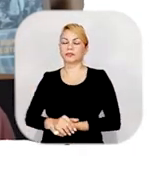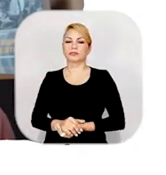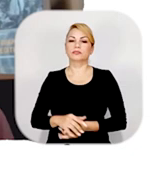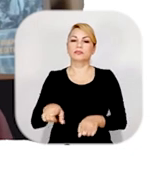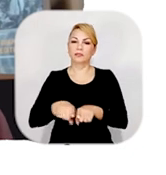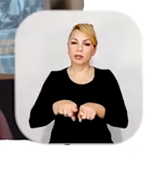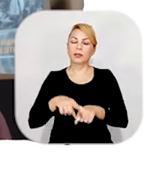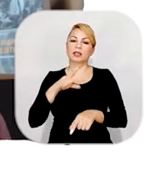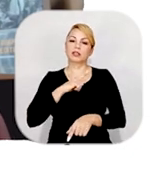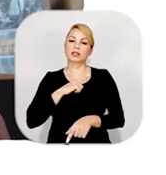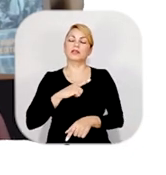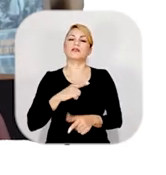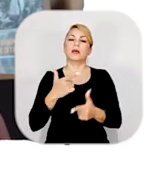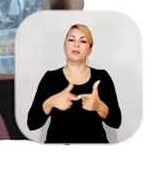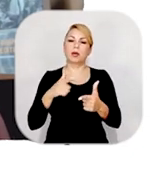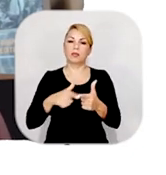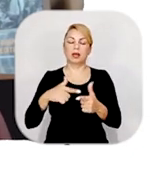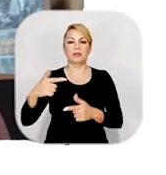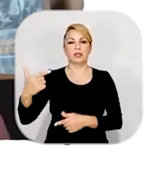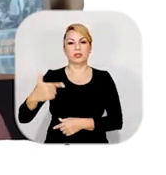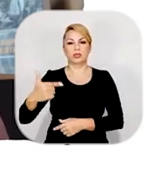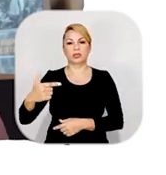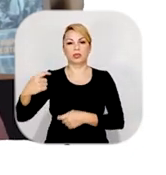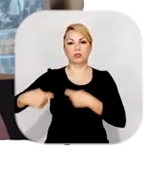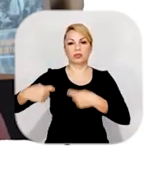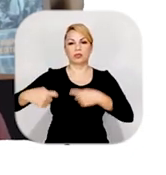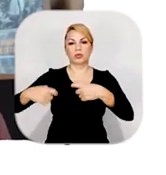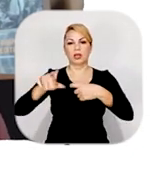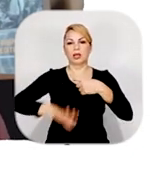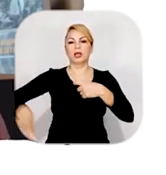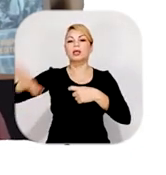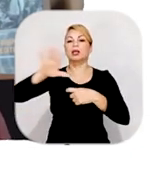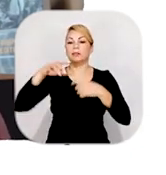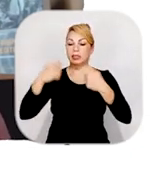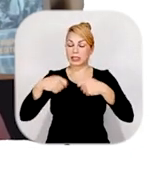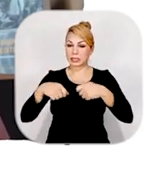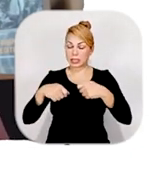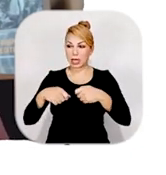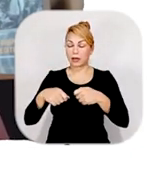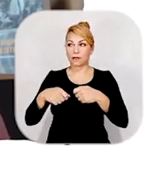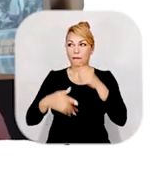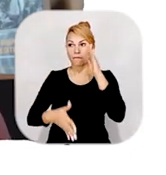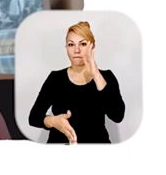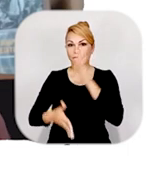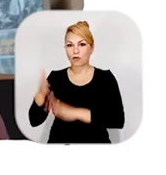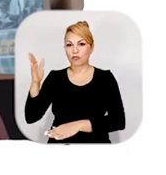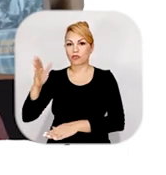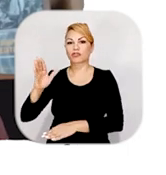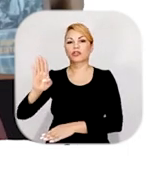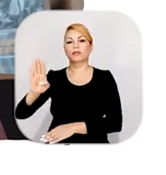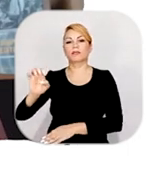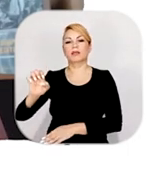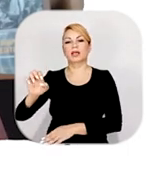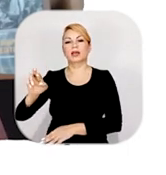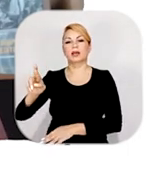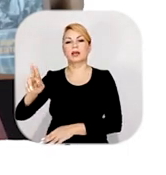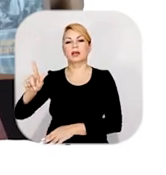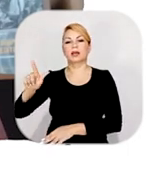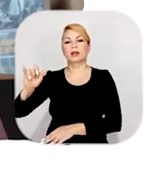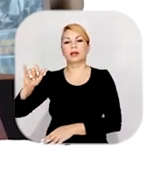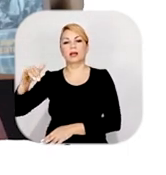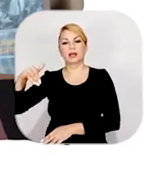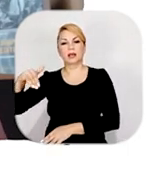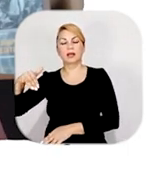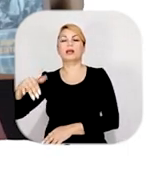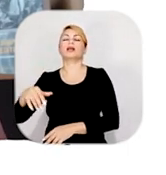um problema com a Segunda Guerra Mundial. Eles tiveram que sair de Berlim, né? E eles foram levados para uma outra parte